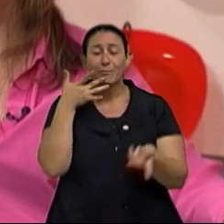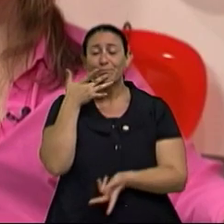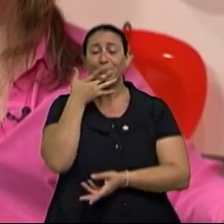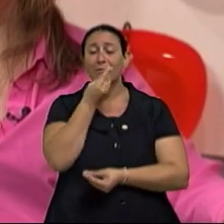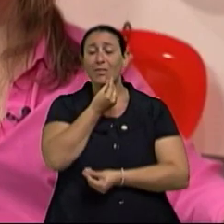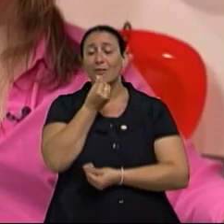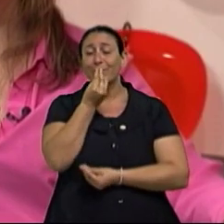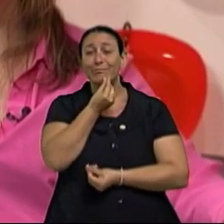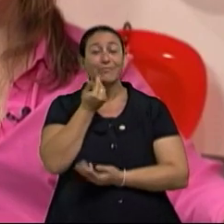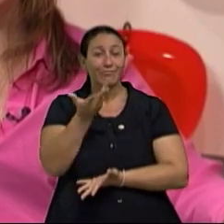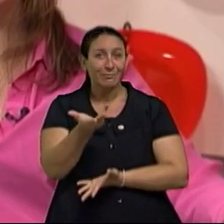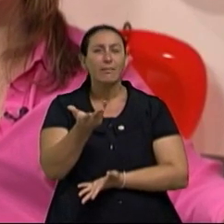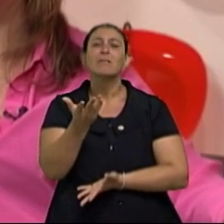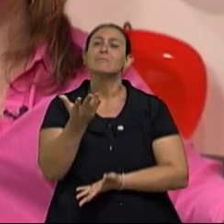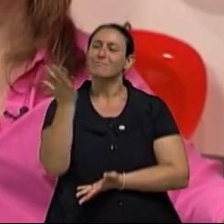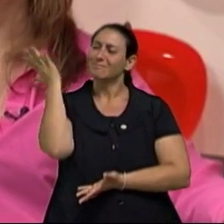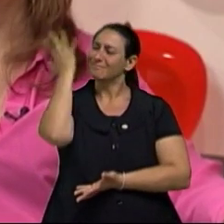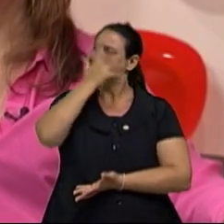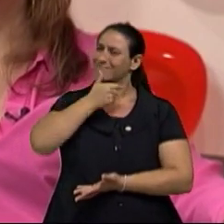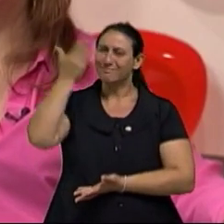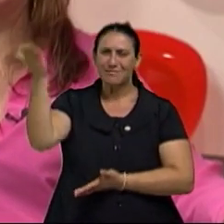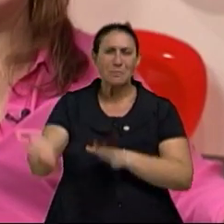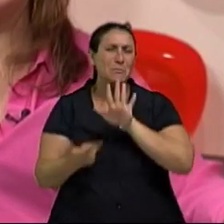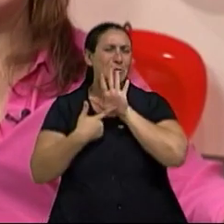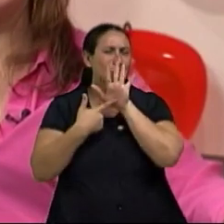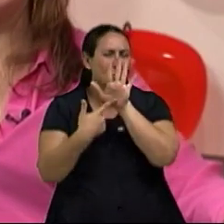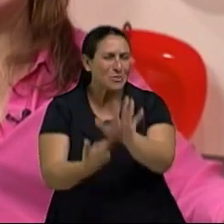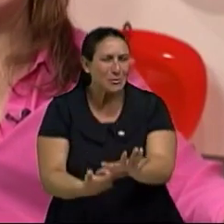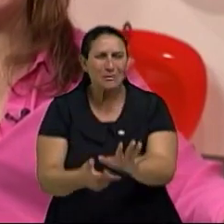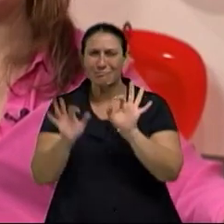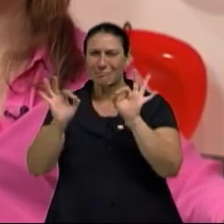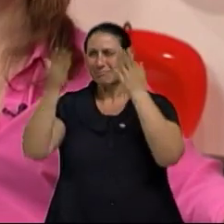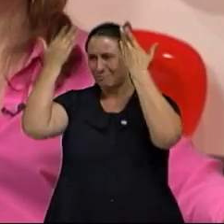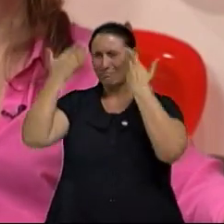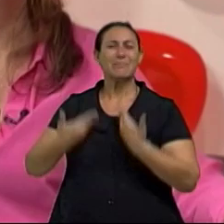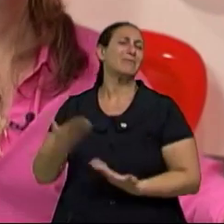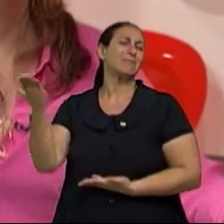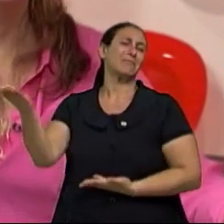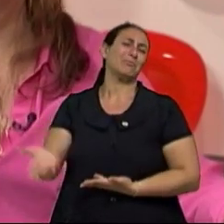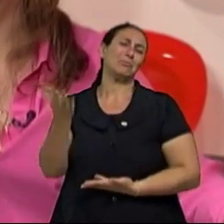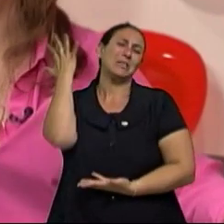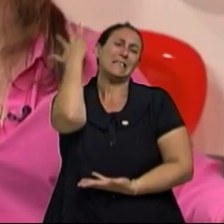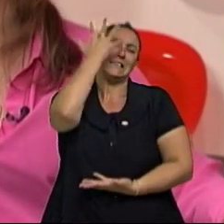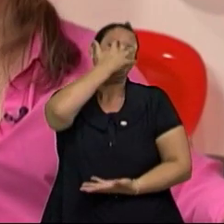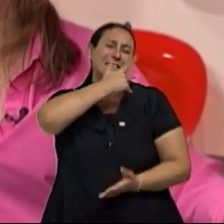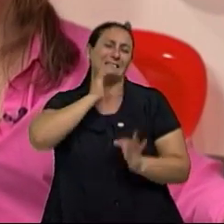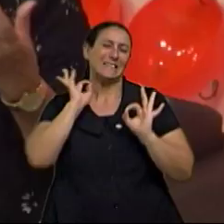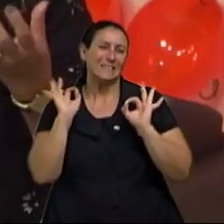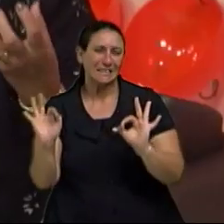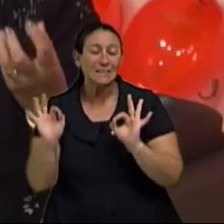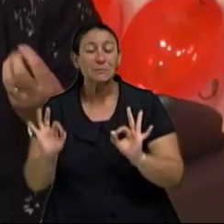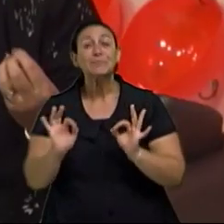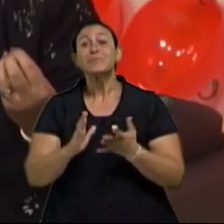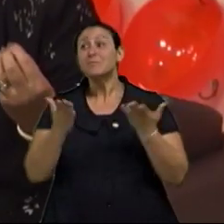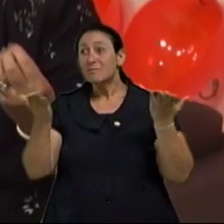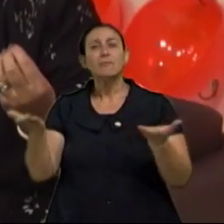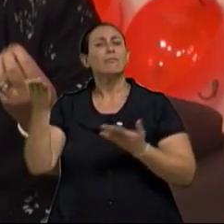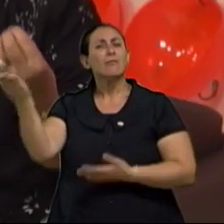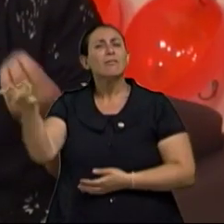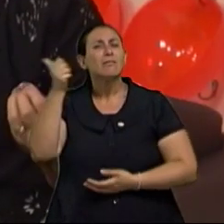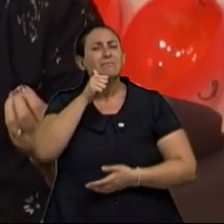gostosíssimo. Claro, além da beleza que ela trouxe aqui para o programa, beleza física, porque ela é muito bonita, né? Ah. E aí